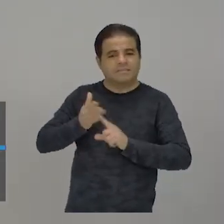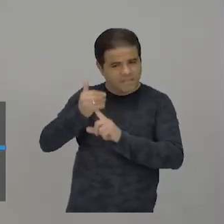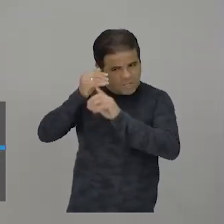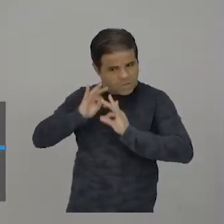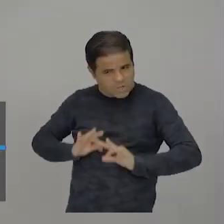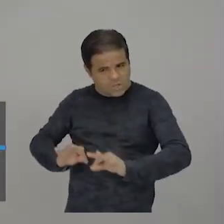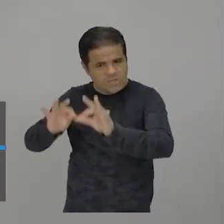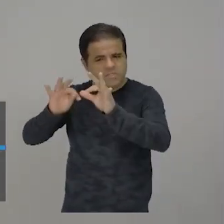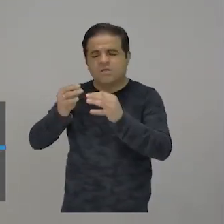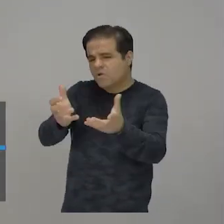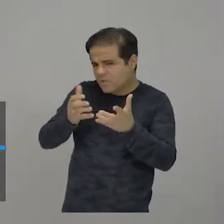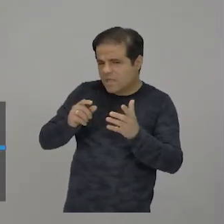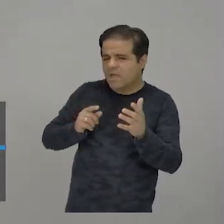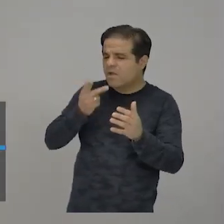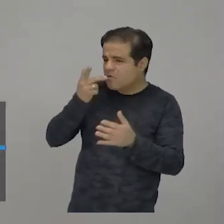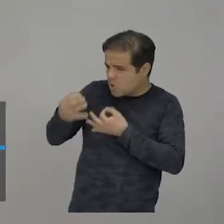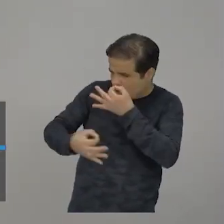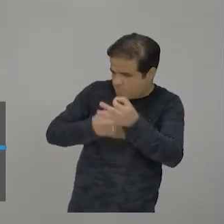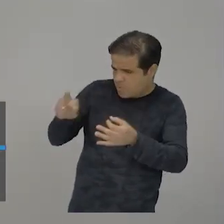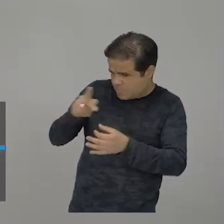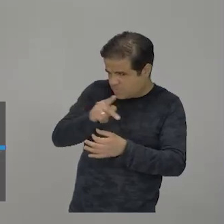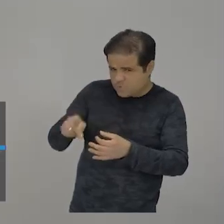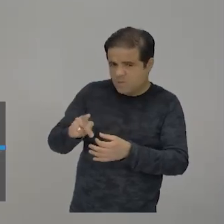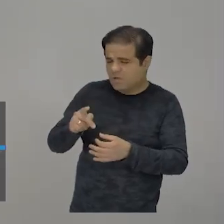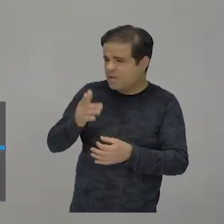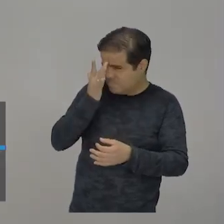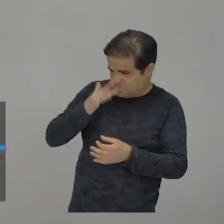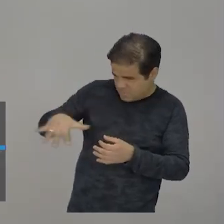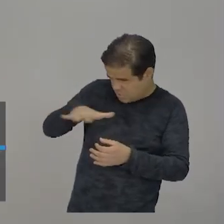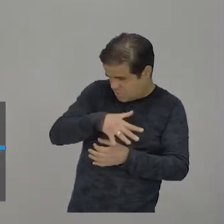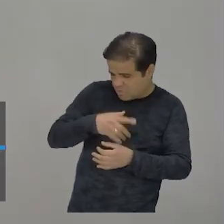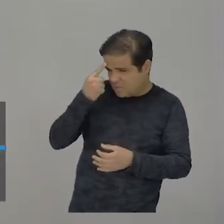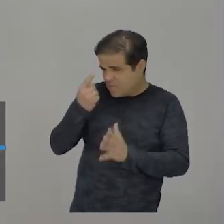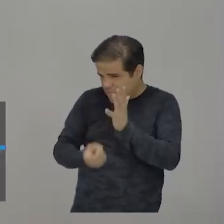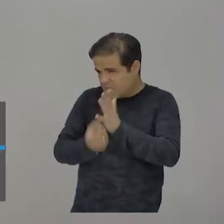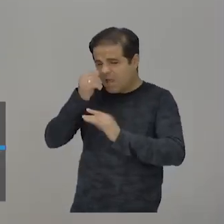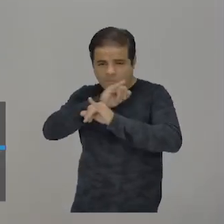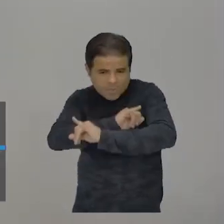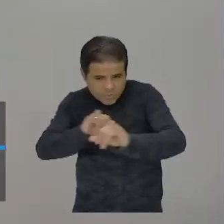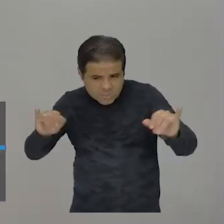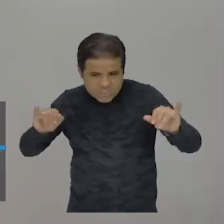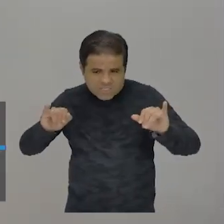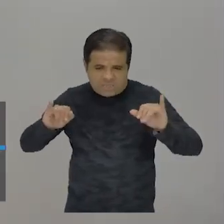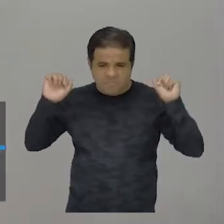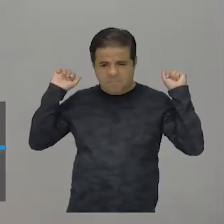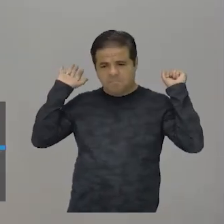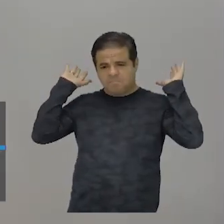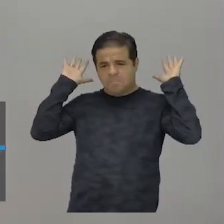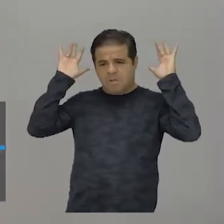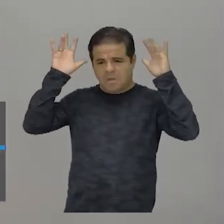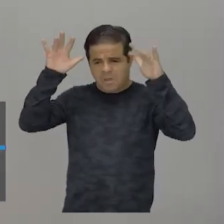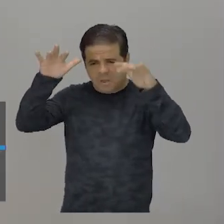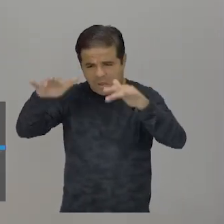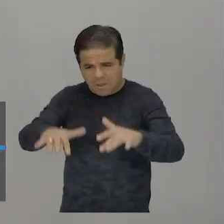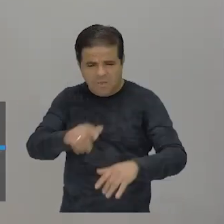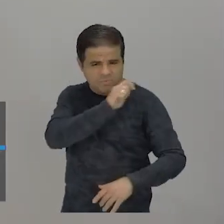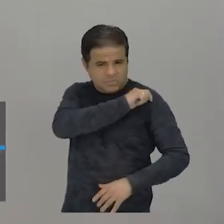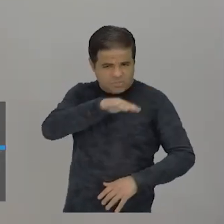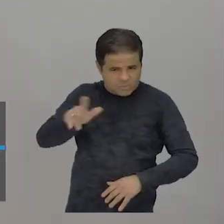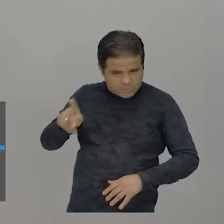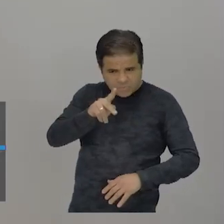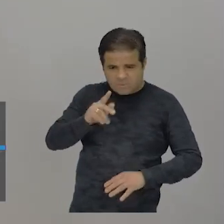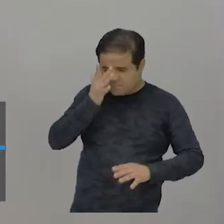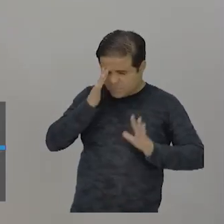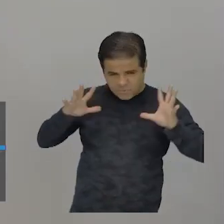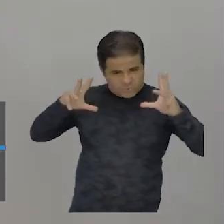tecnologia, né? Eu quero até que o professor comenta sobre isso. Será que as pessoas, se criasse uma notícia que a Terra estaria sendo invadida, os alunos ou a